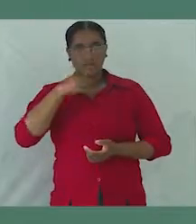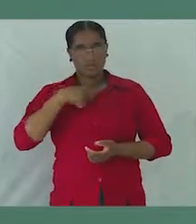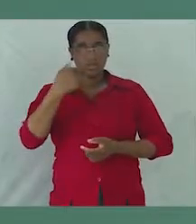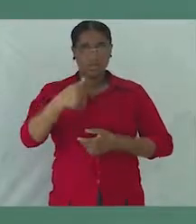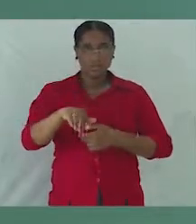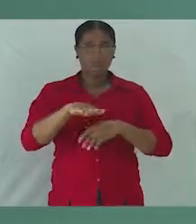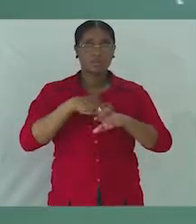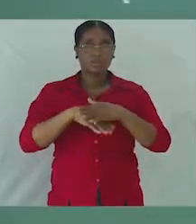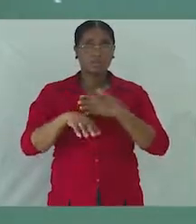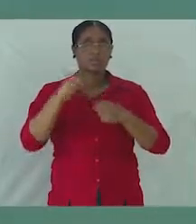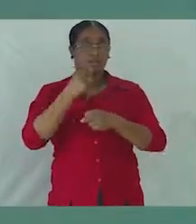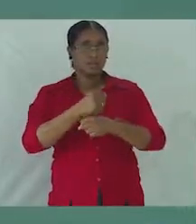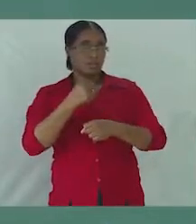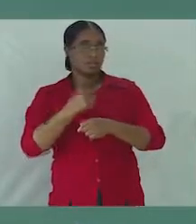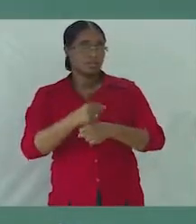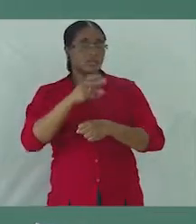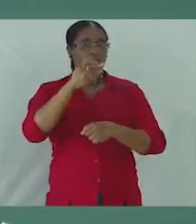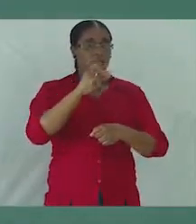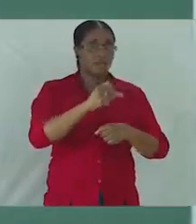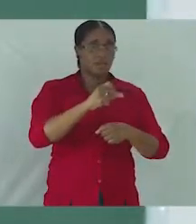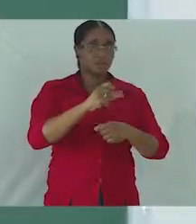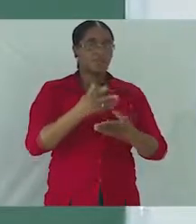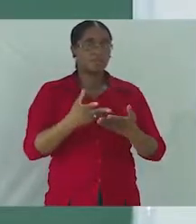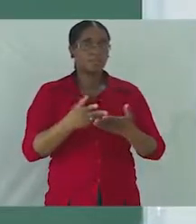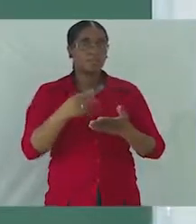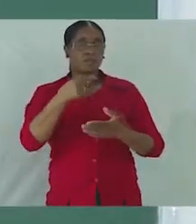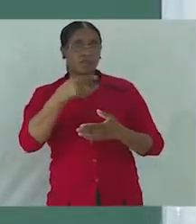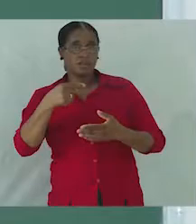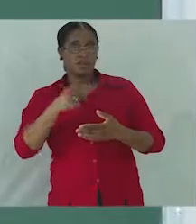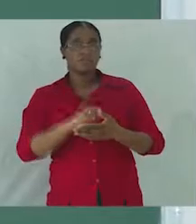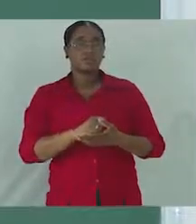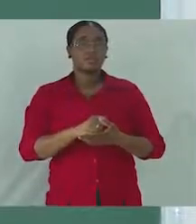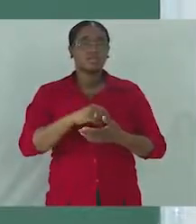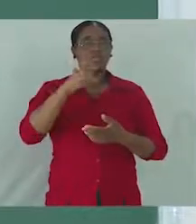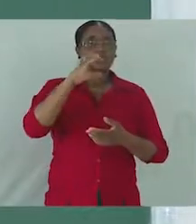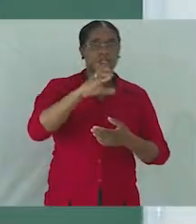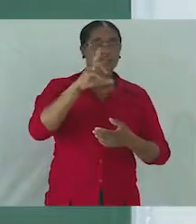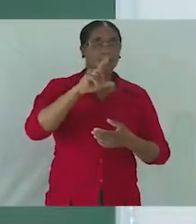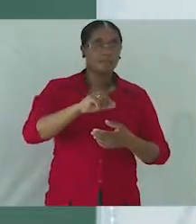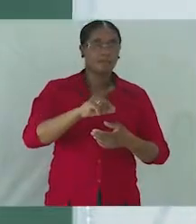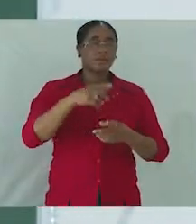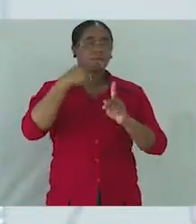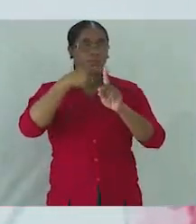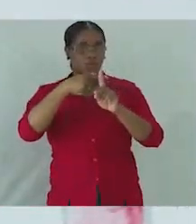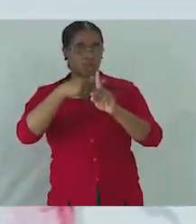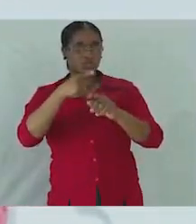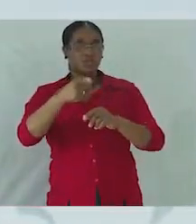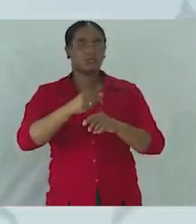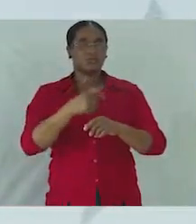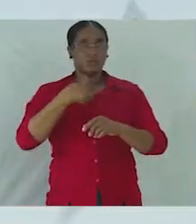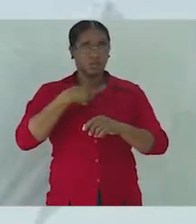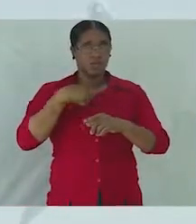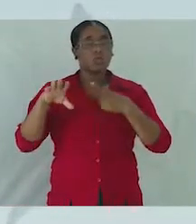feito o exercício em que o A fosse negativo e o C positivo,